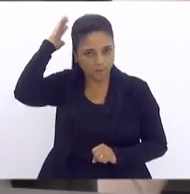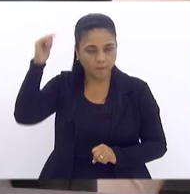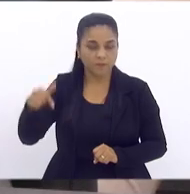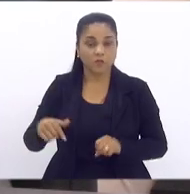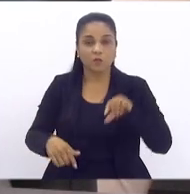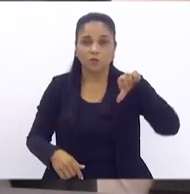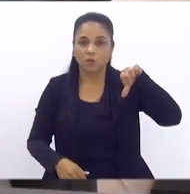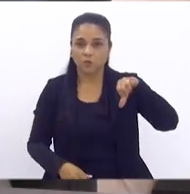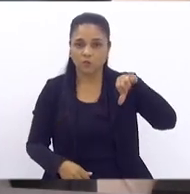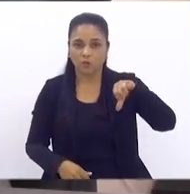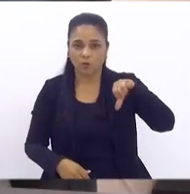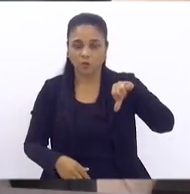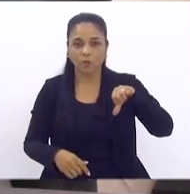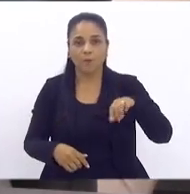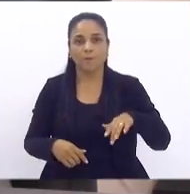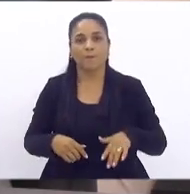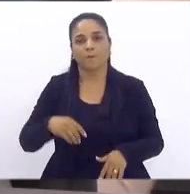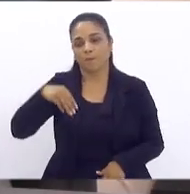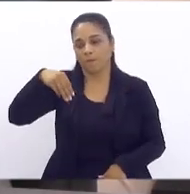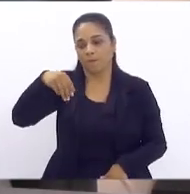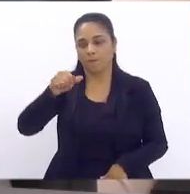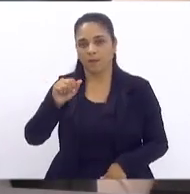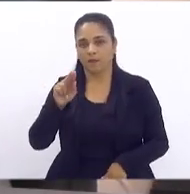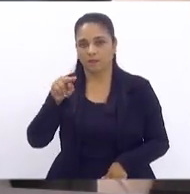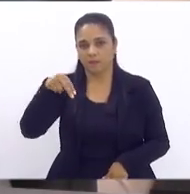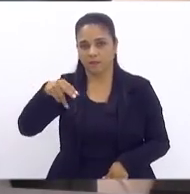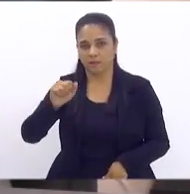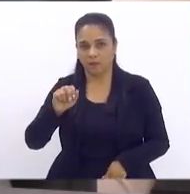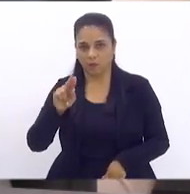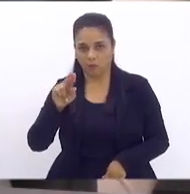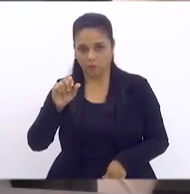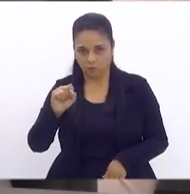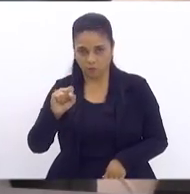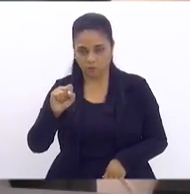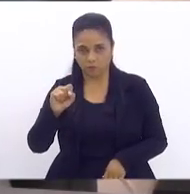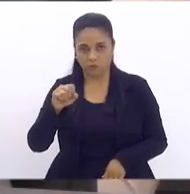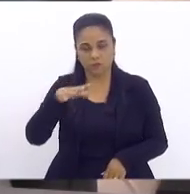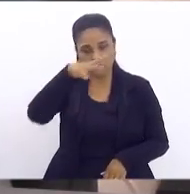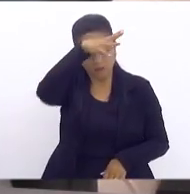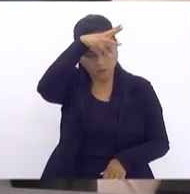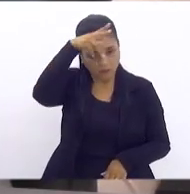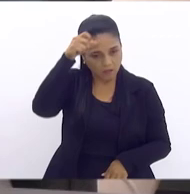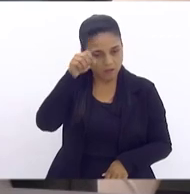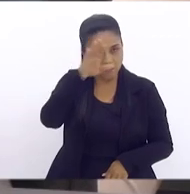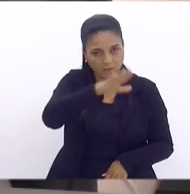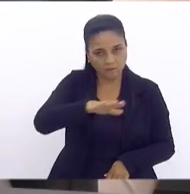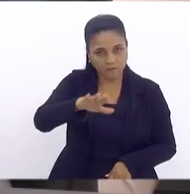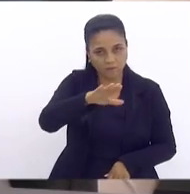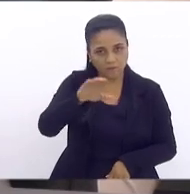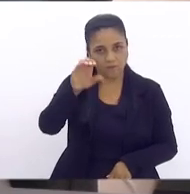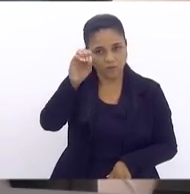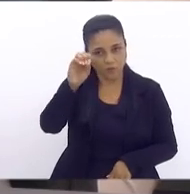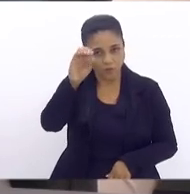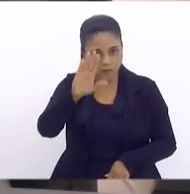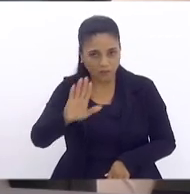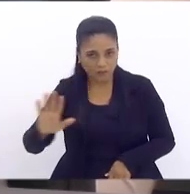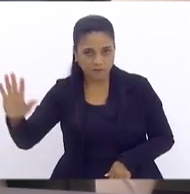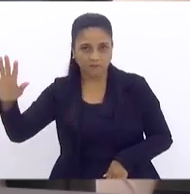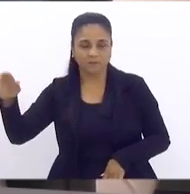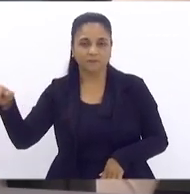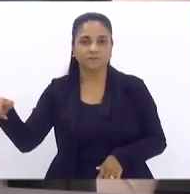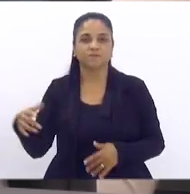nono, localizado em Manaus, que cuida da área da Amazônia Oriental. Então,